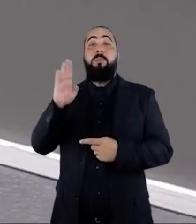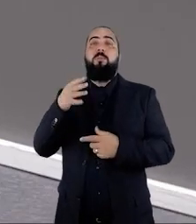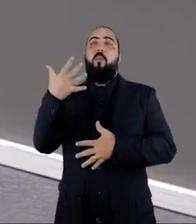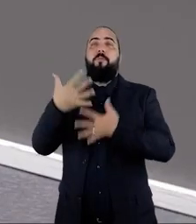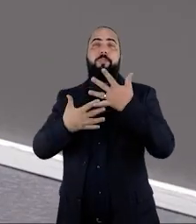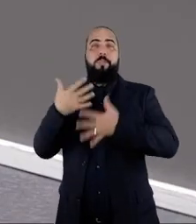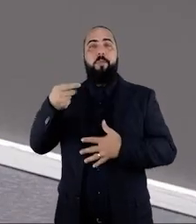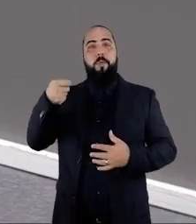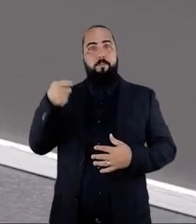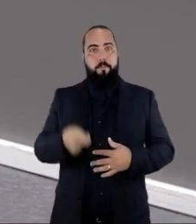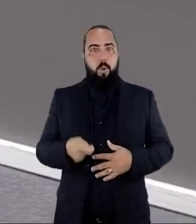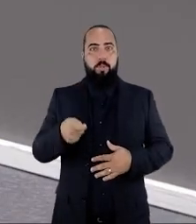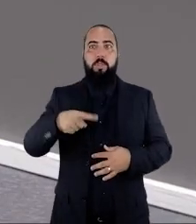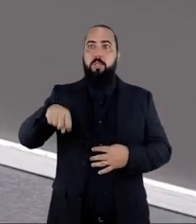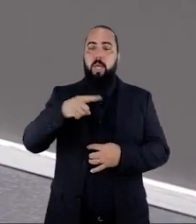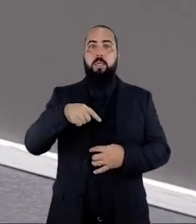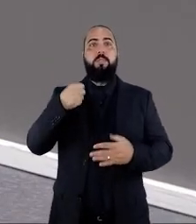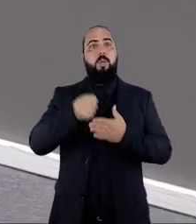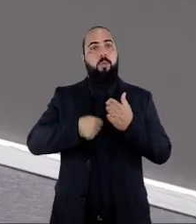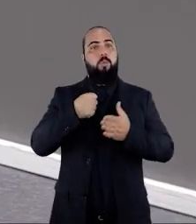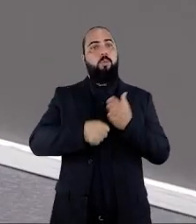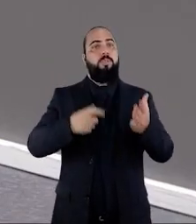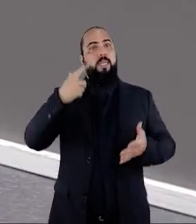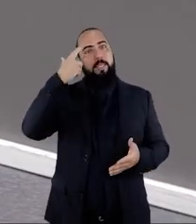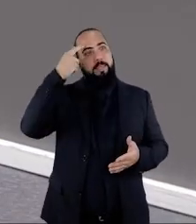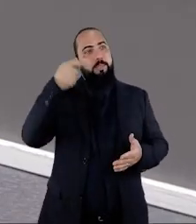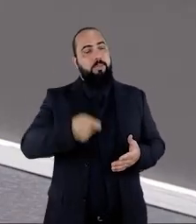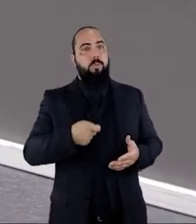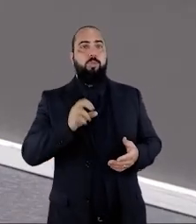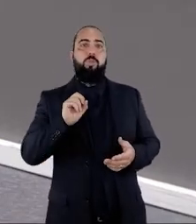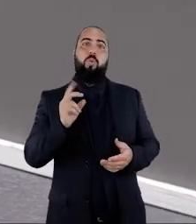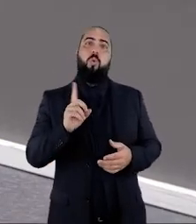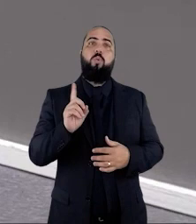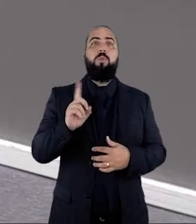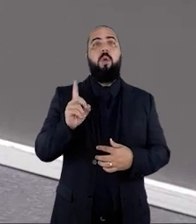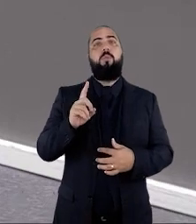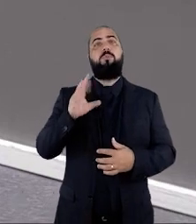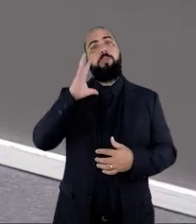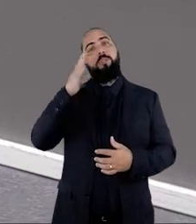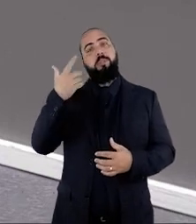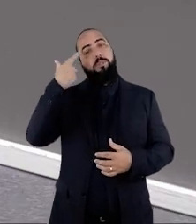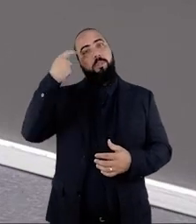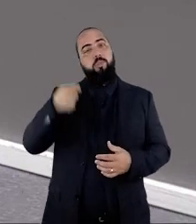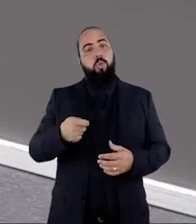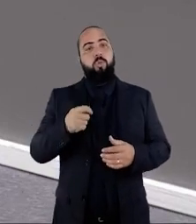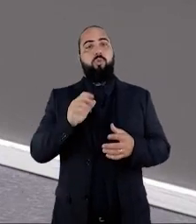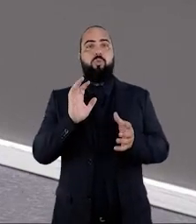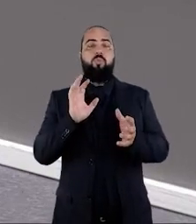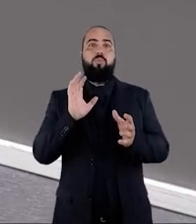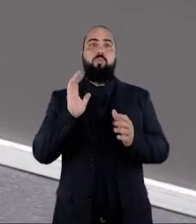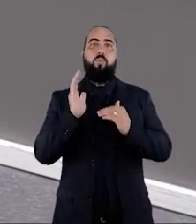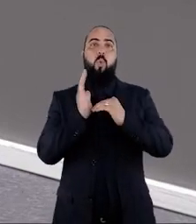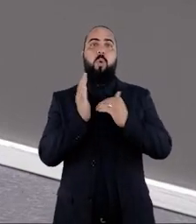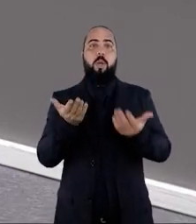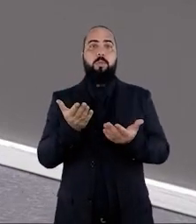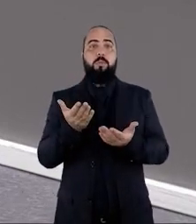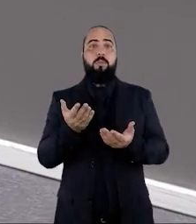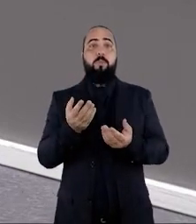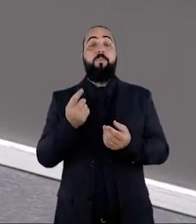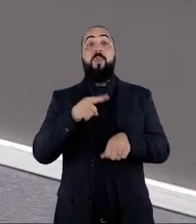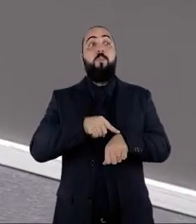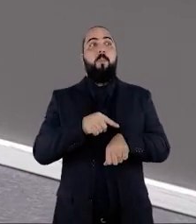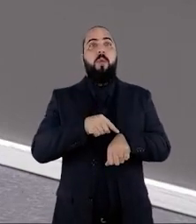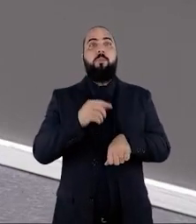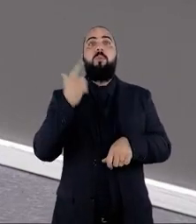representam as maiores frustrações impostas a essas lutas por decisões ou não decisões do Congresso? E que momentos para